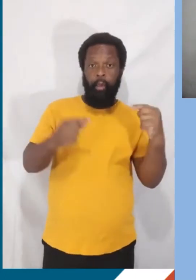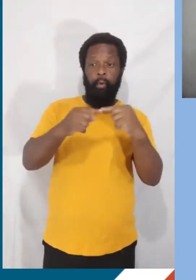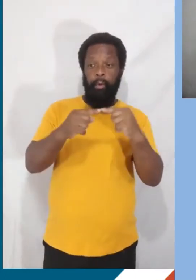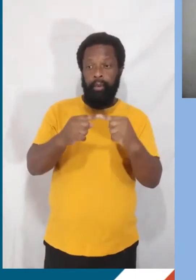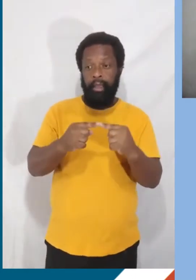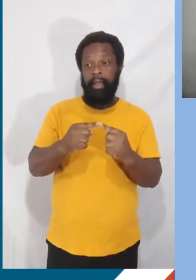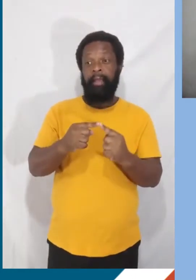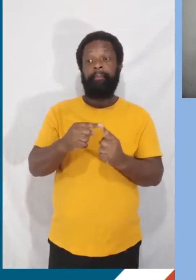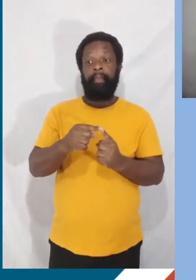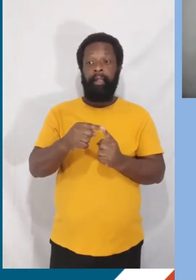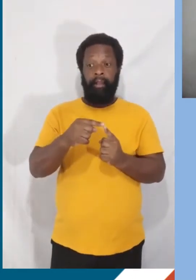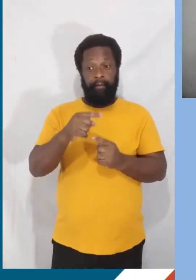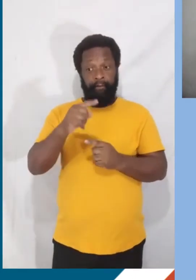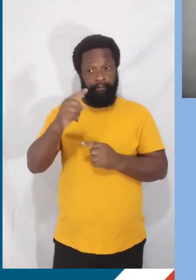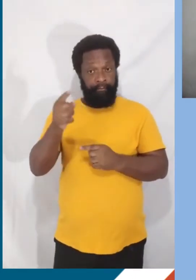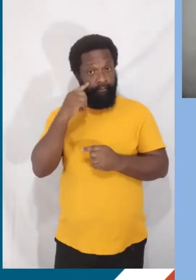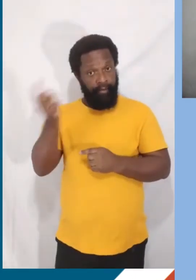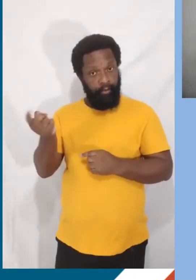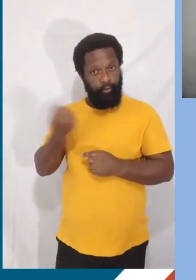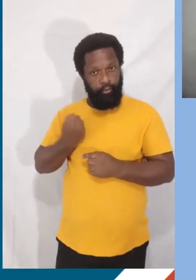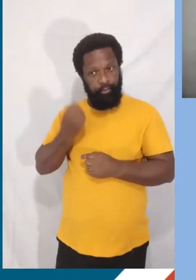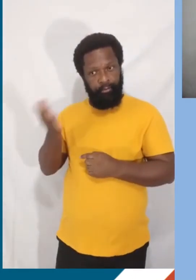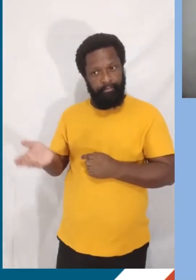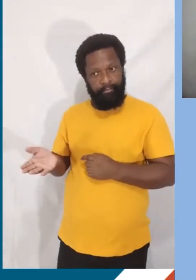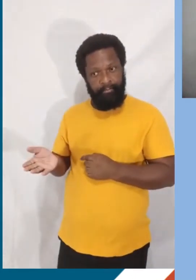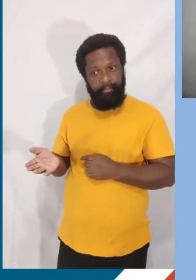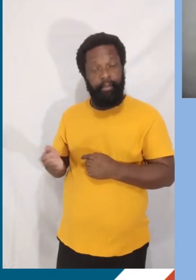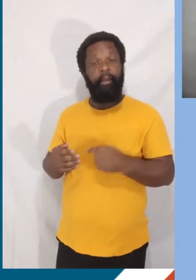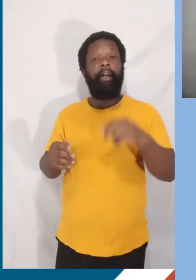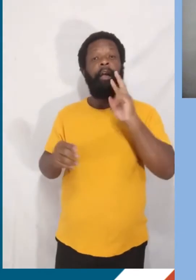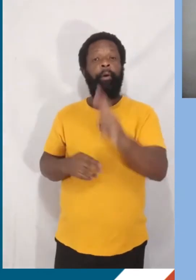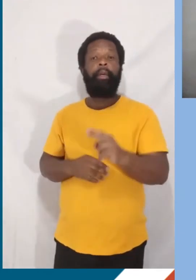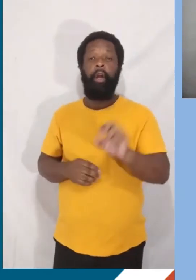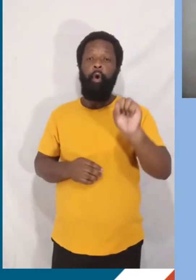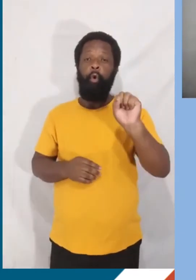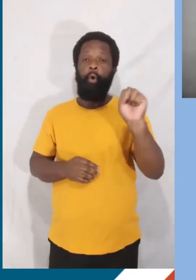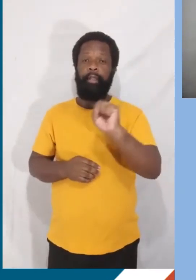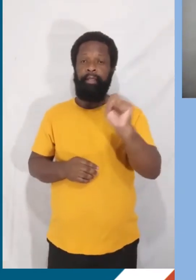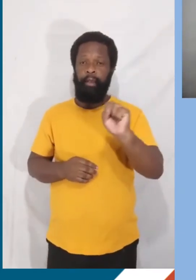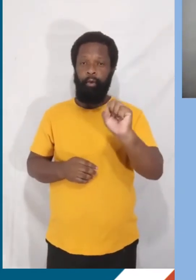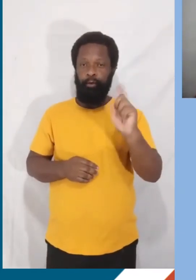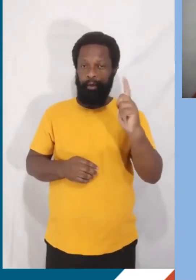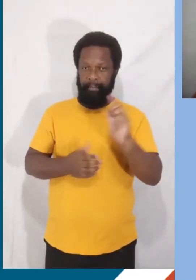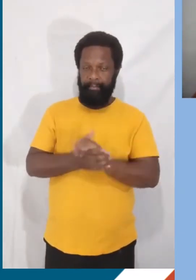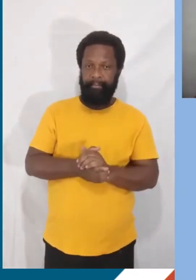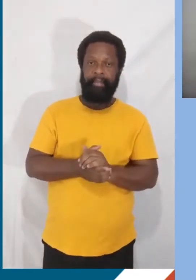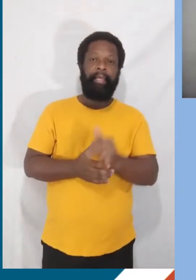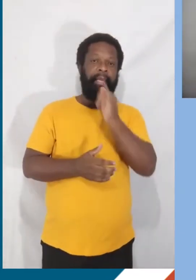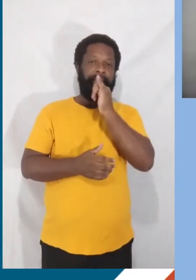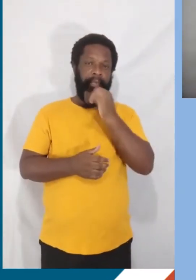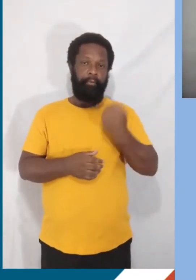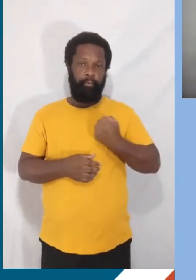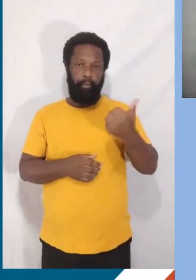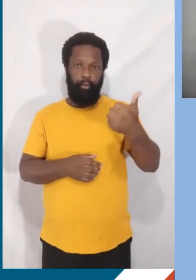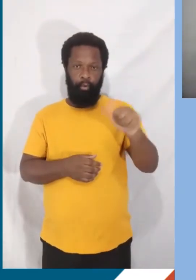equivale a 22,4 litros. Mas em 44,8 litros corresponde a quanto? 88 gramas. Tá? O exemplo